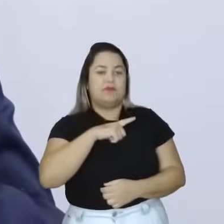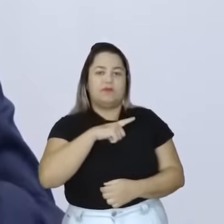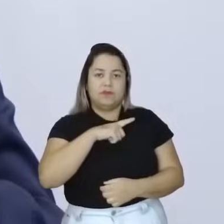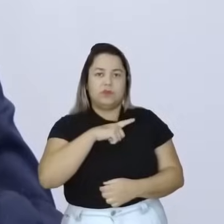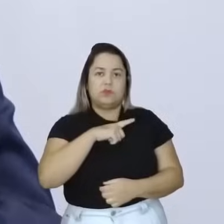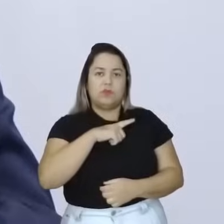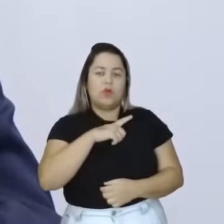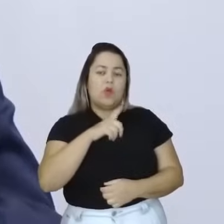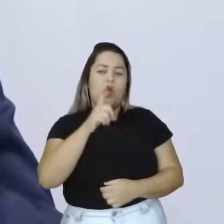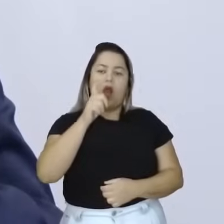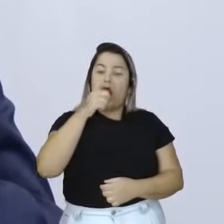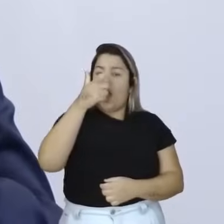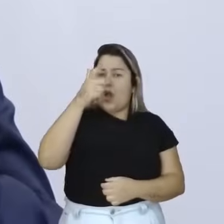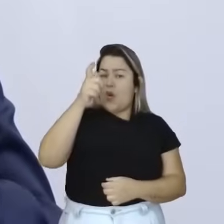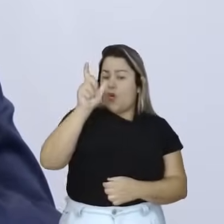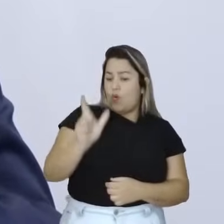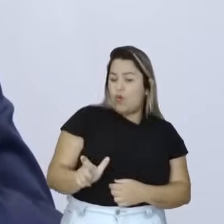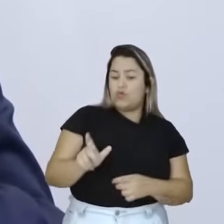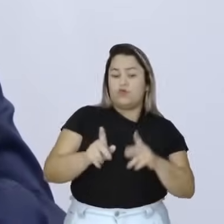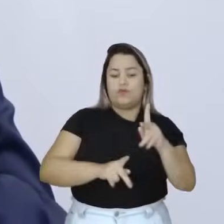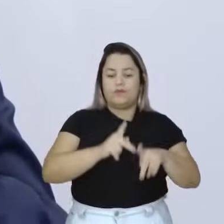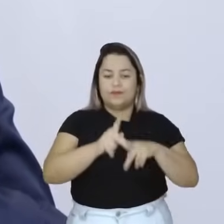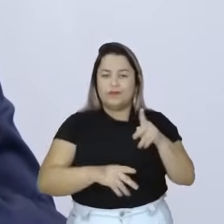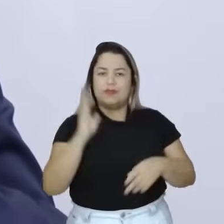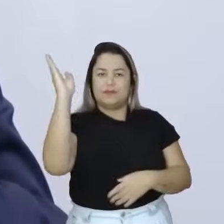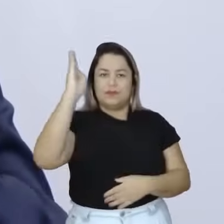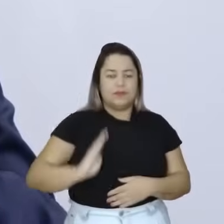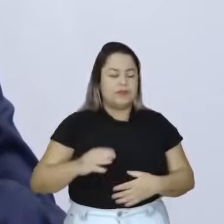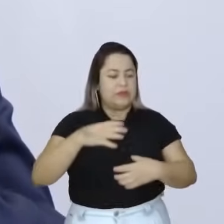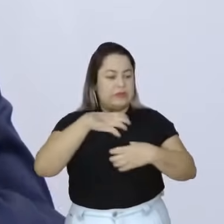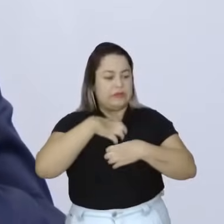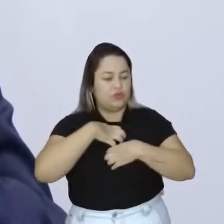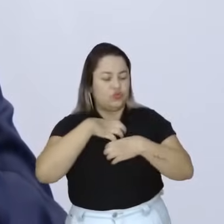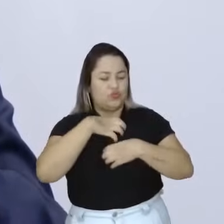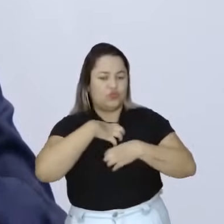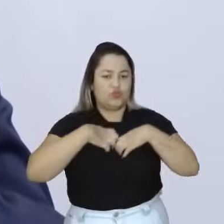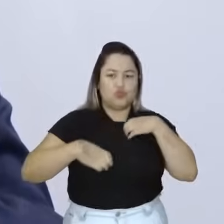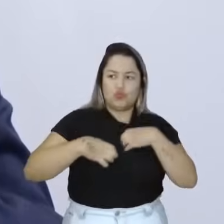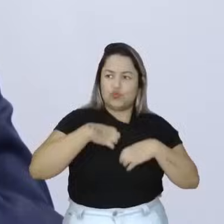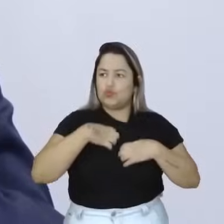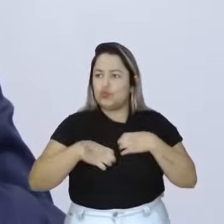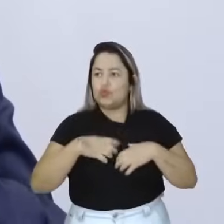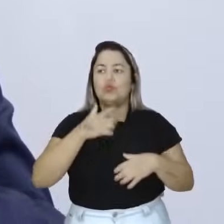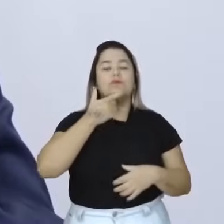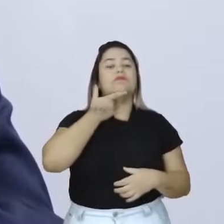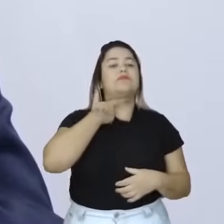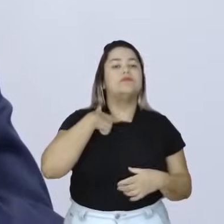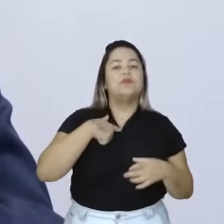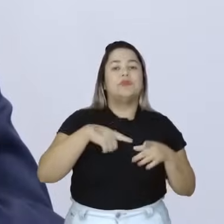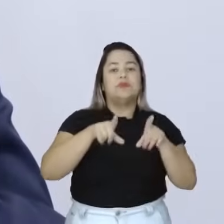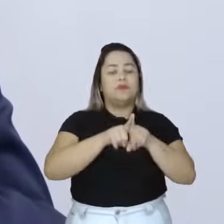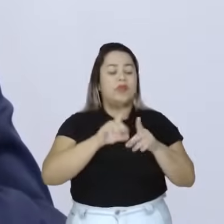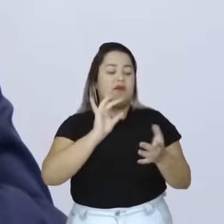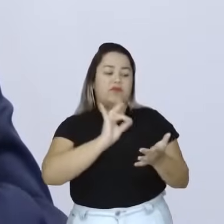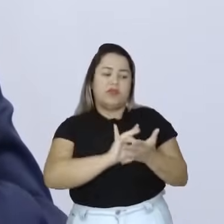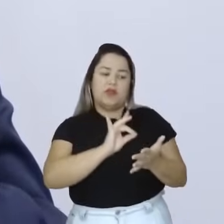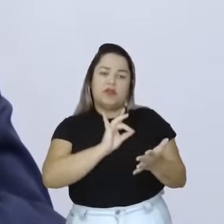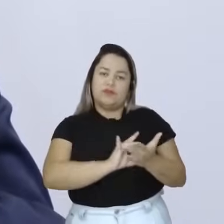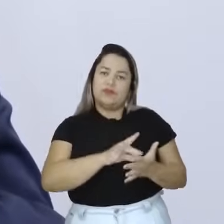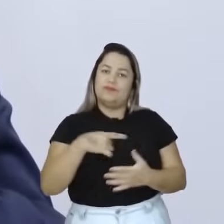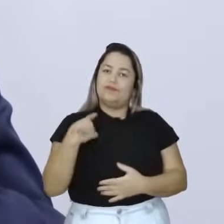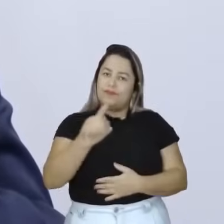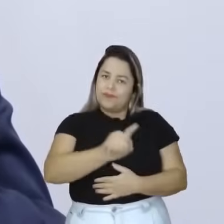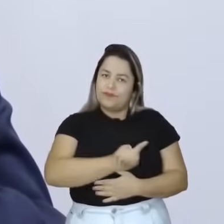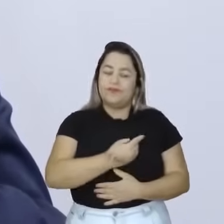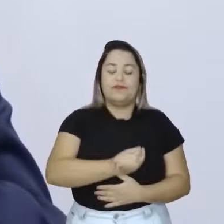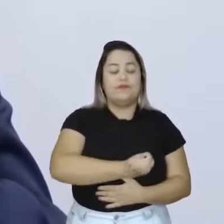que ali está presente as angústias, os anseios, as esperanças, os desejos e a realidade da nossa vida,